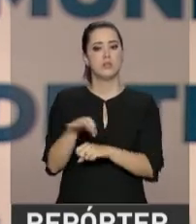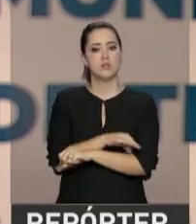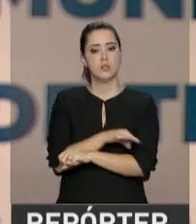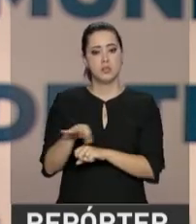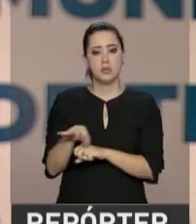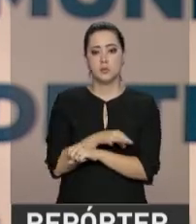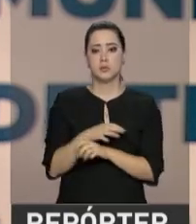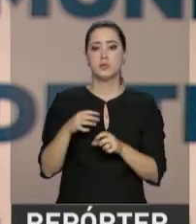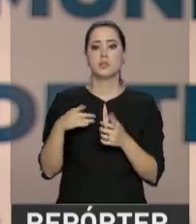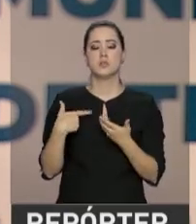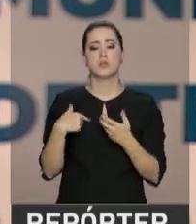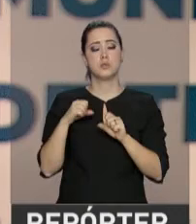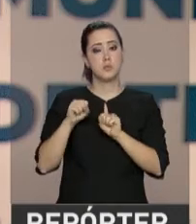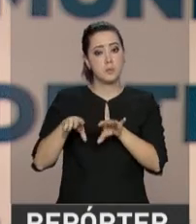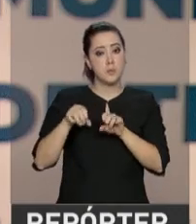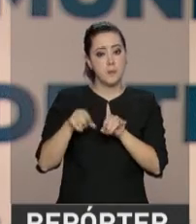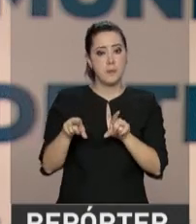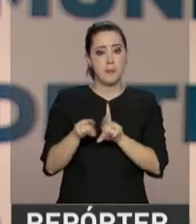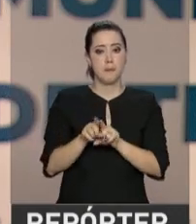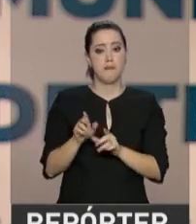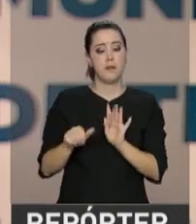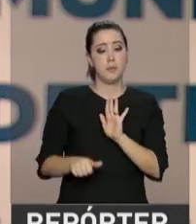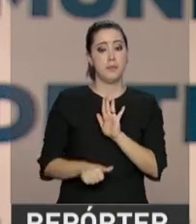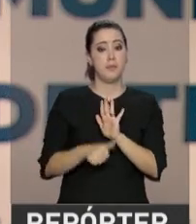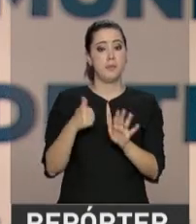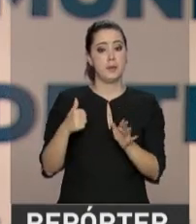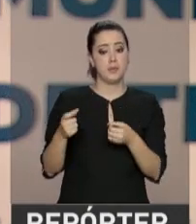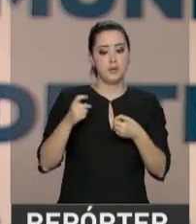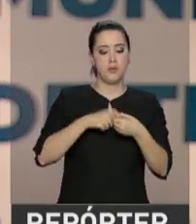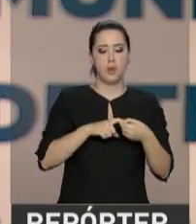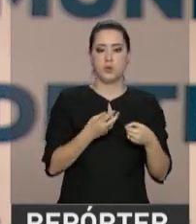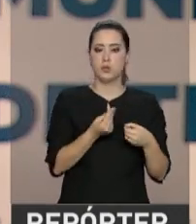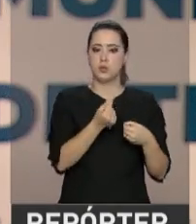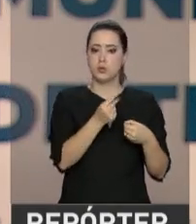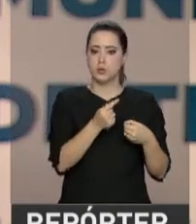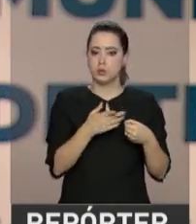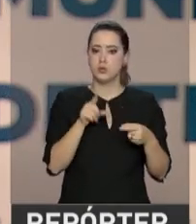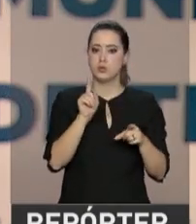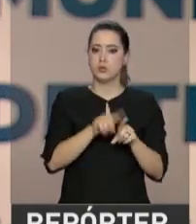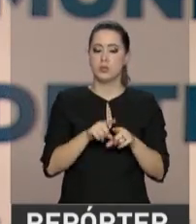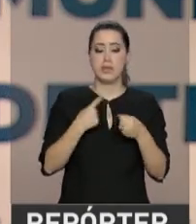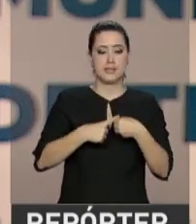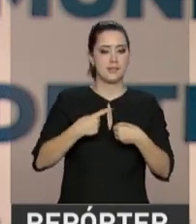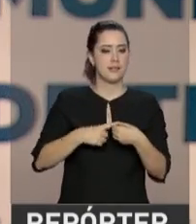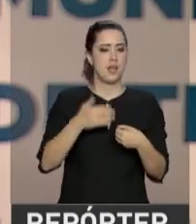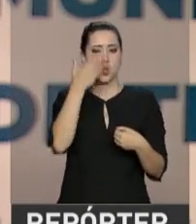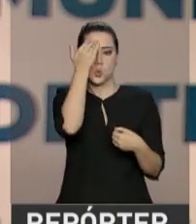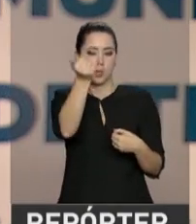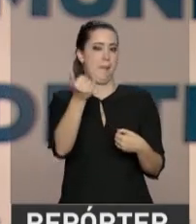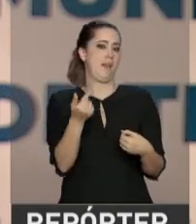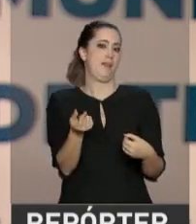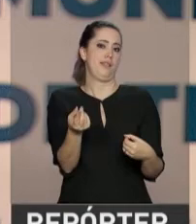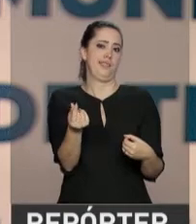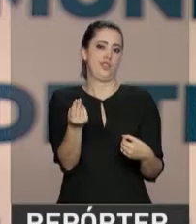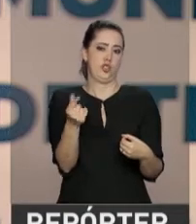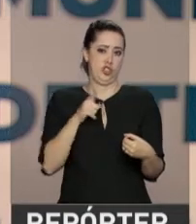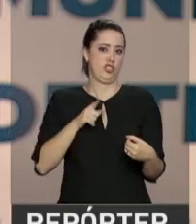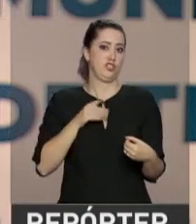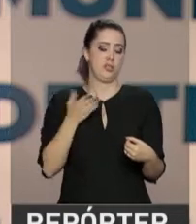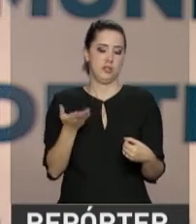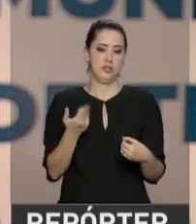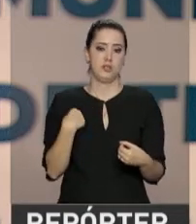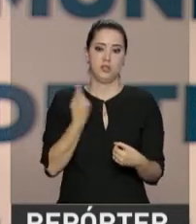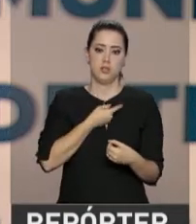tivemos a grande alegria na primeira remessa de recuperação desses recursos que a cidade não sabia que tinha é